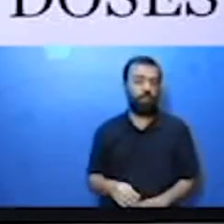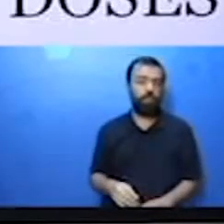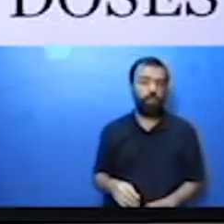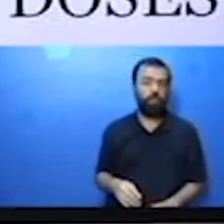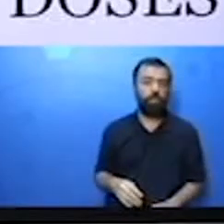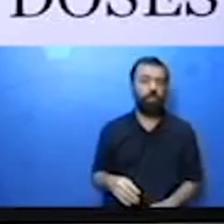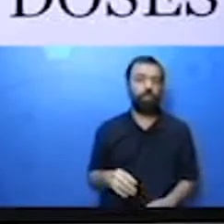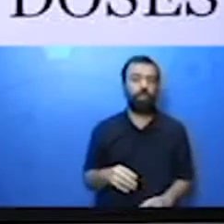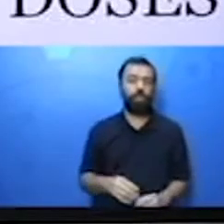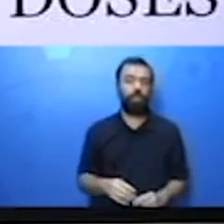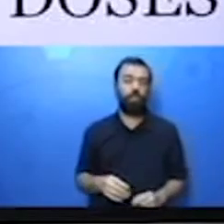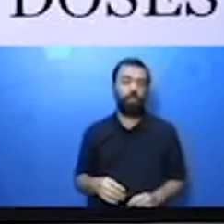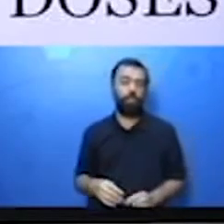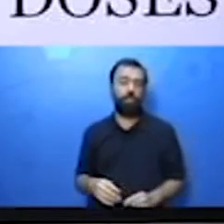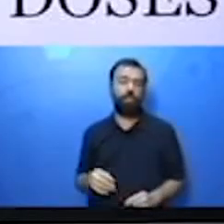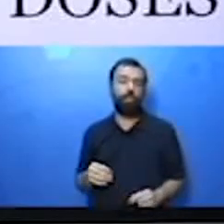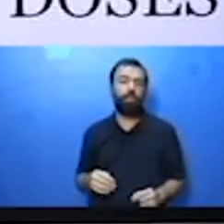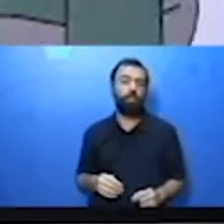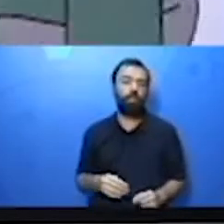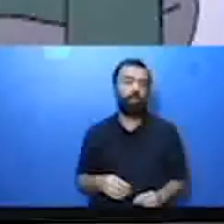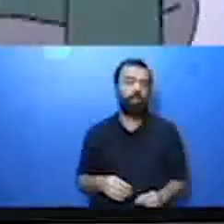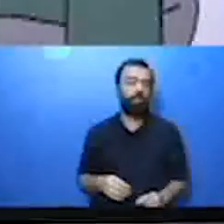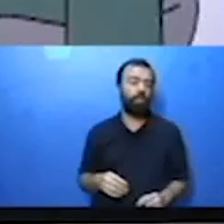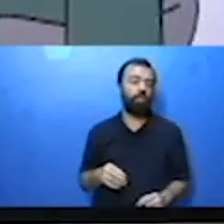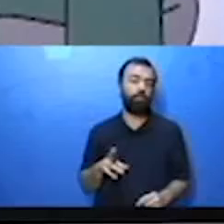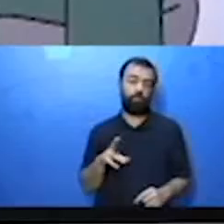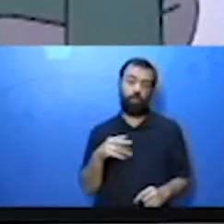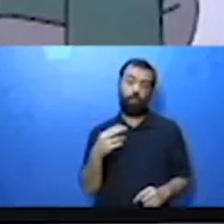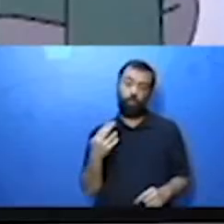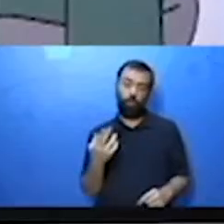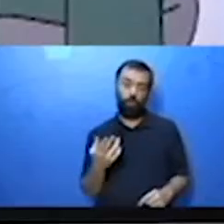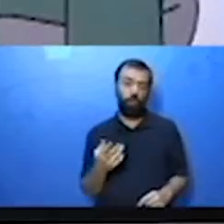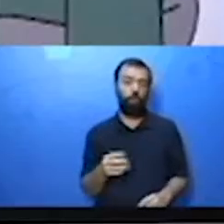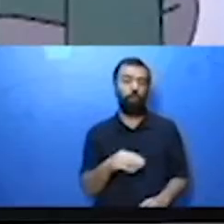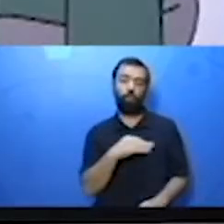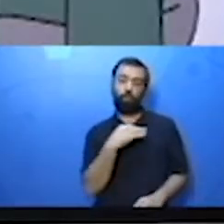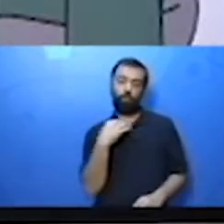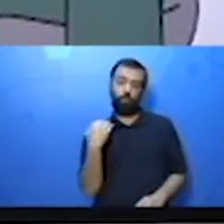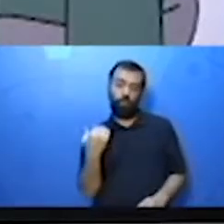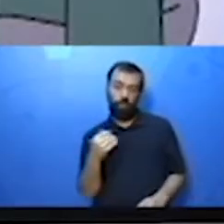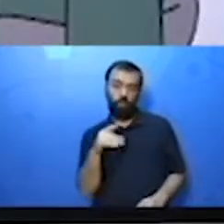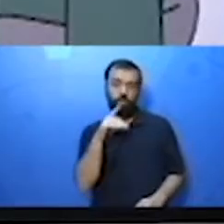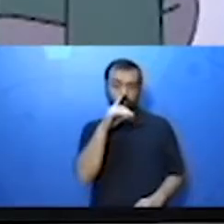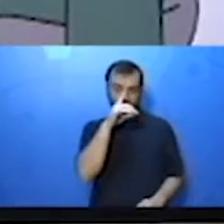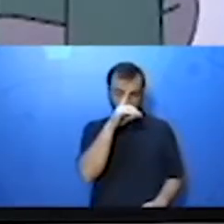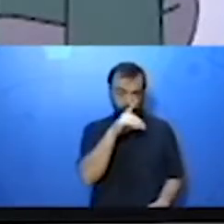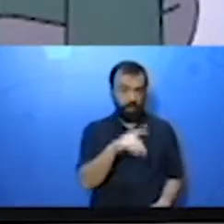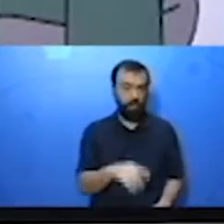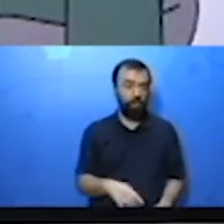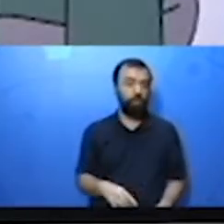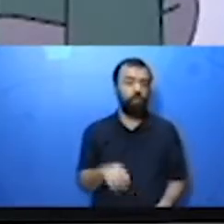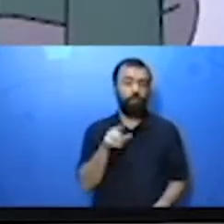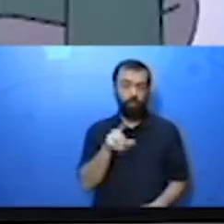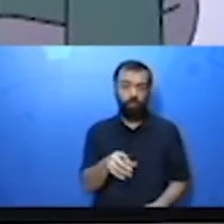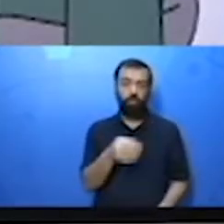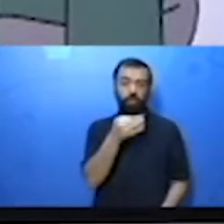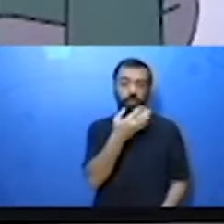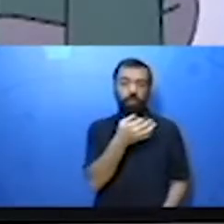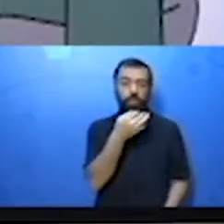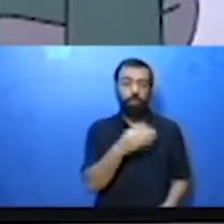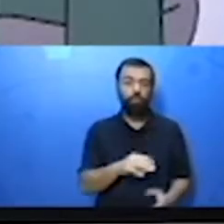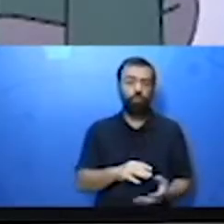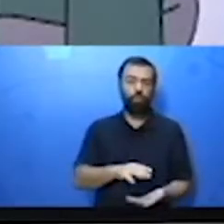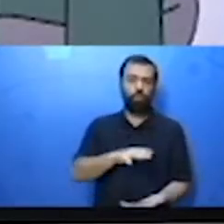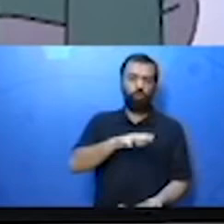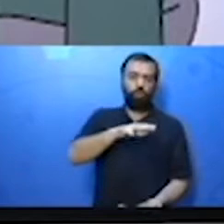até o risco de morte. Ou seja, se você tomar uma medicação a mais do que foi indicado, pode